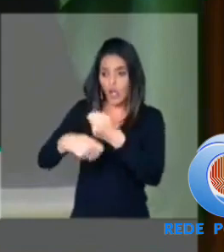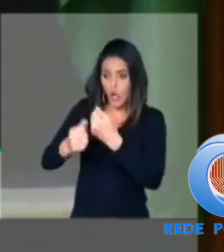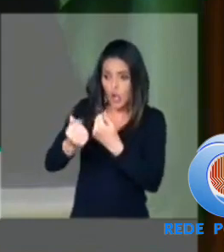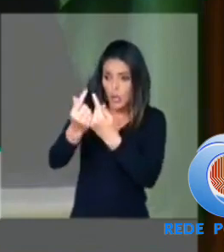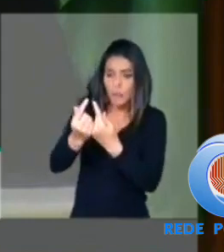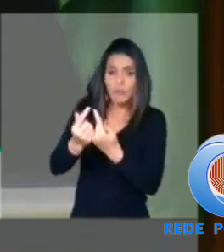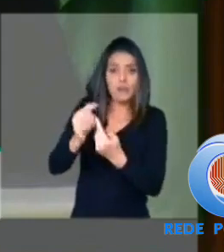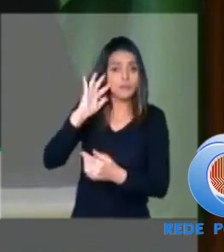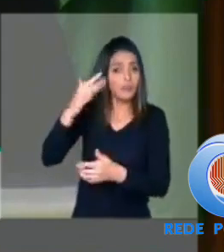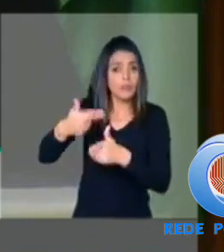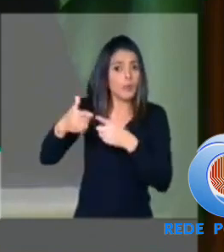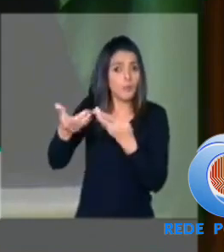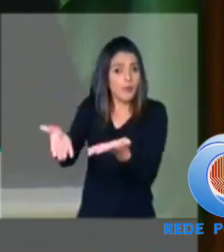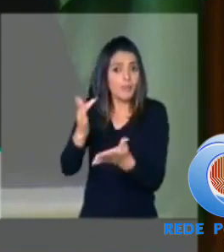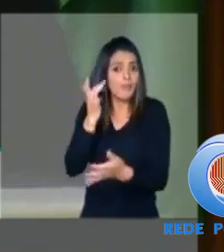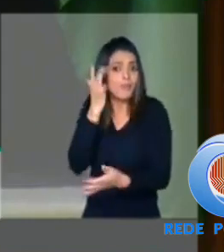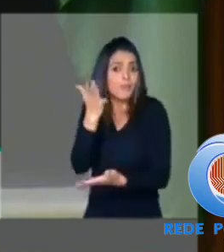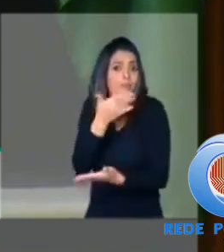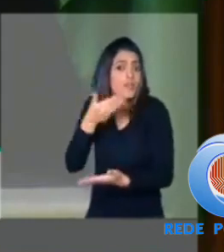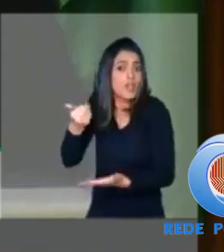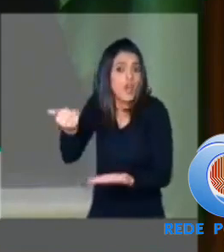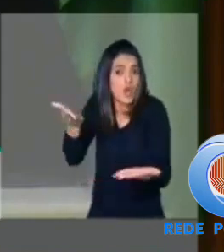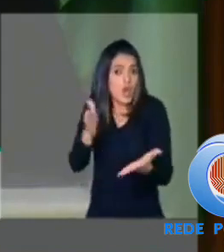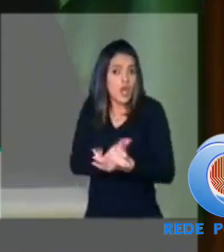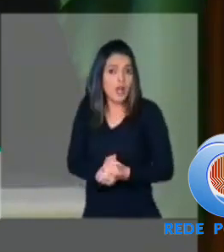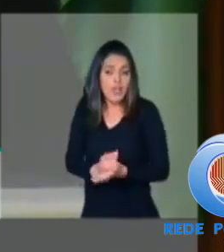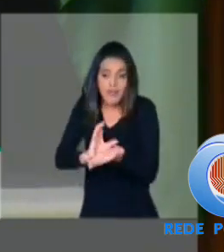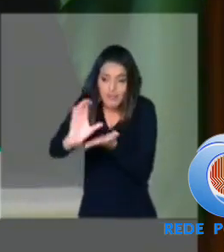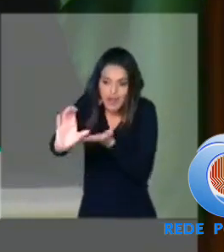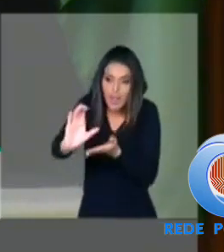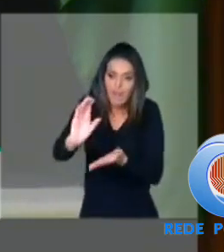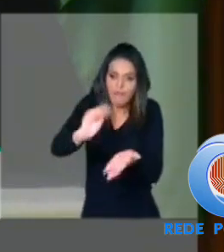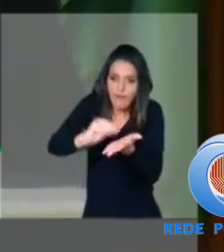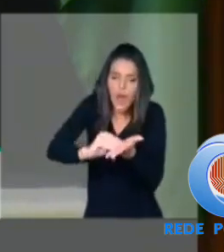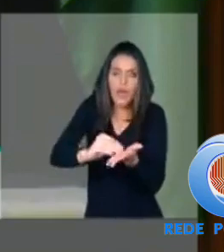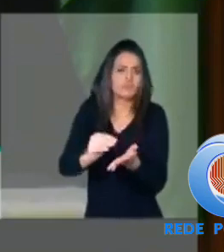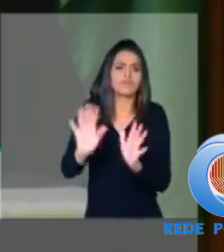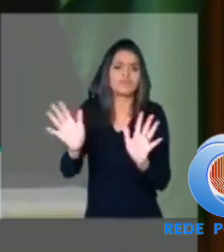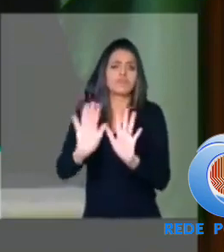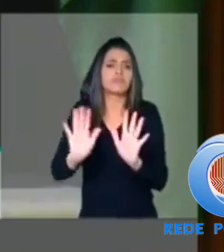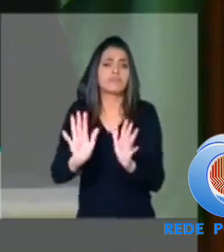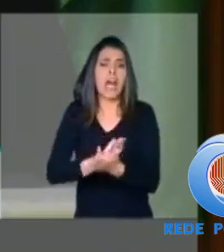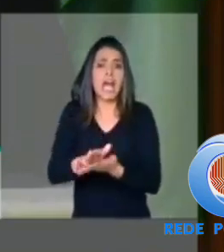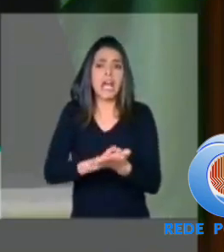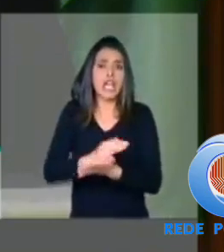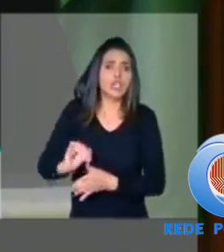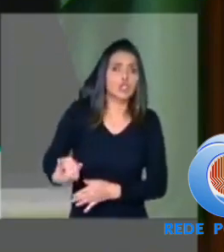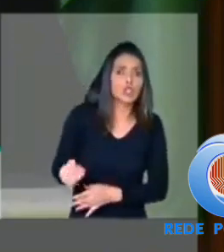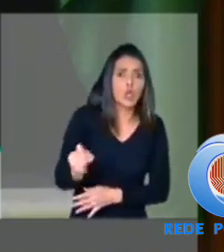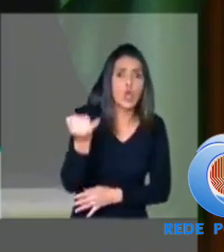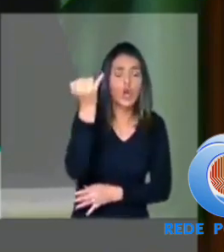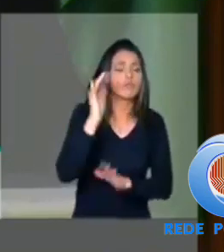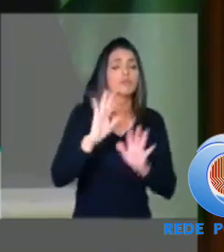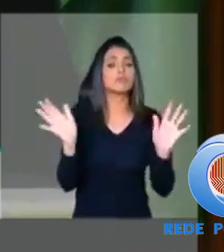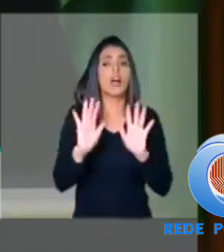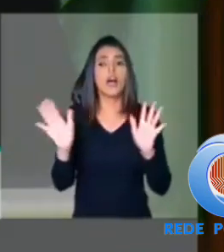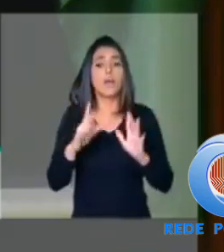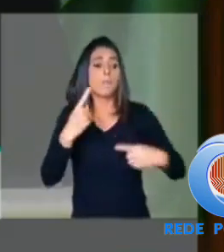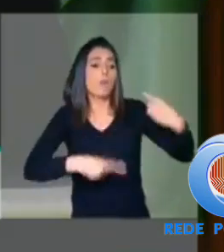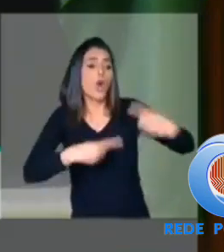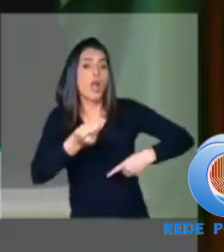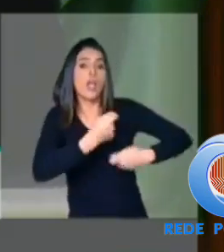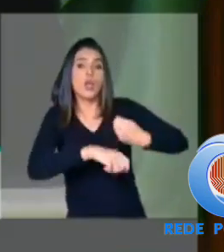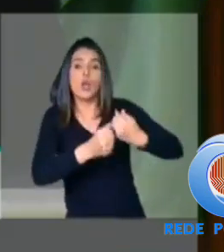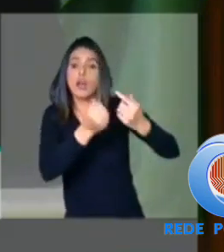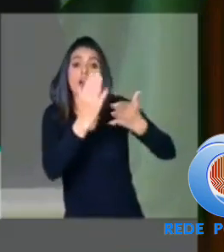mais recessão, não tem mais problema do crédito, não tem mercado de consumo, não tem os juros altos, não tem política